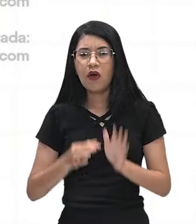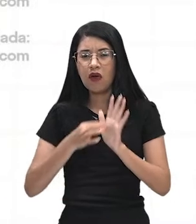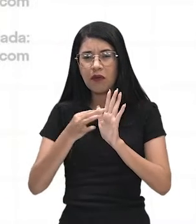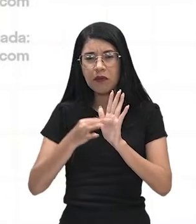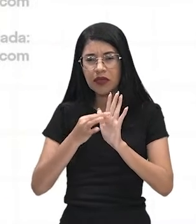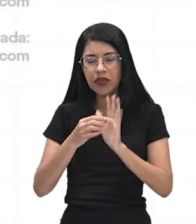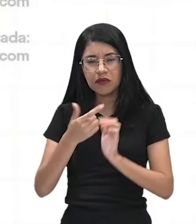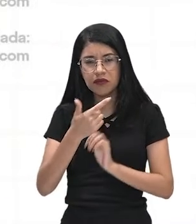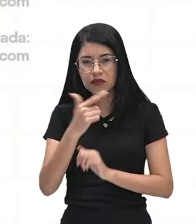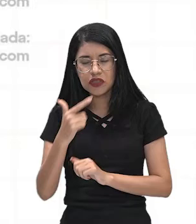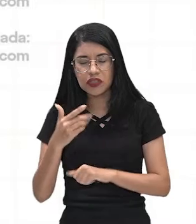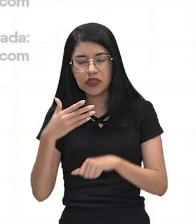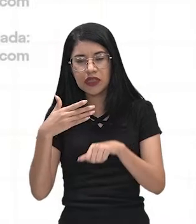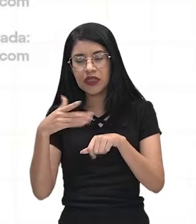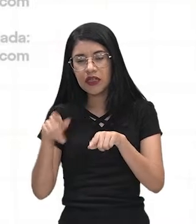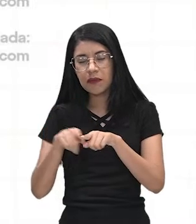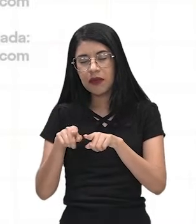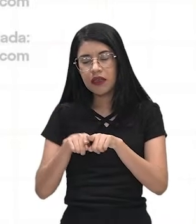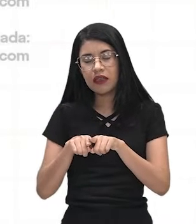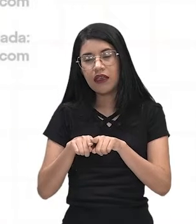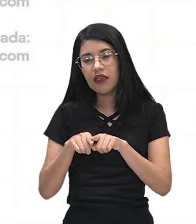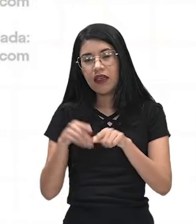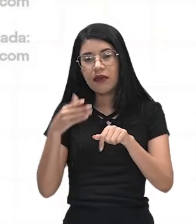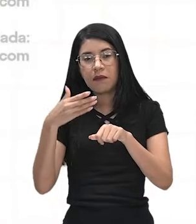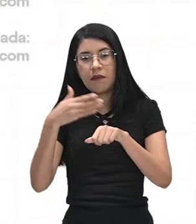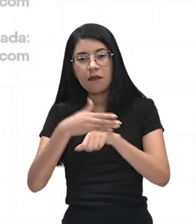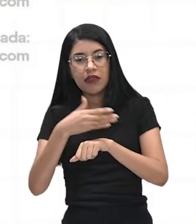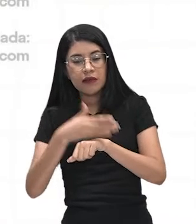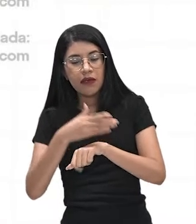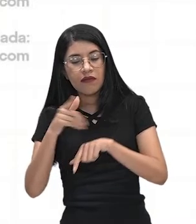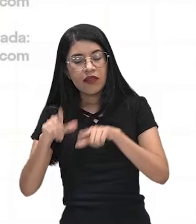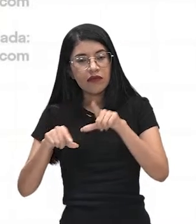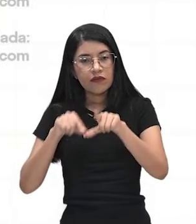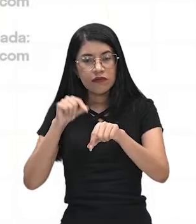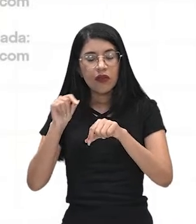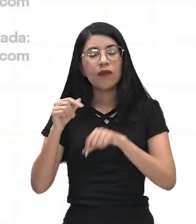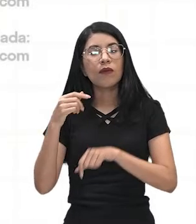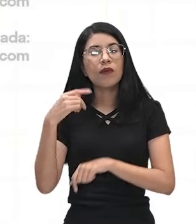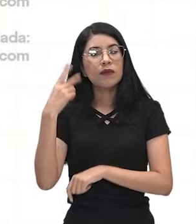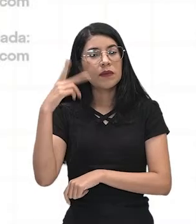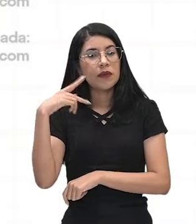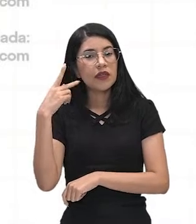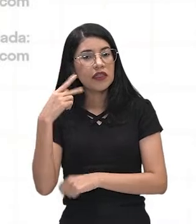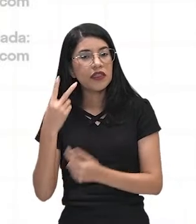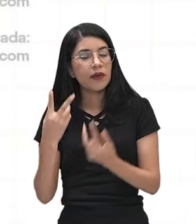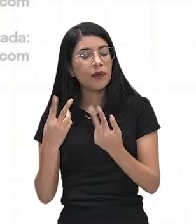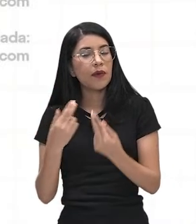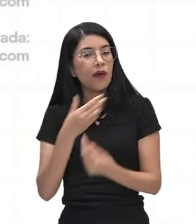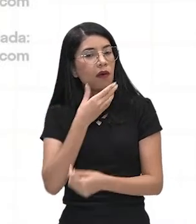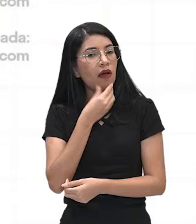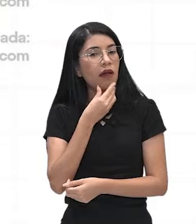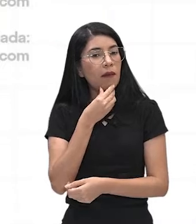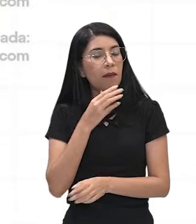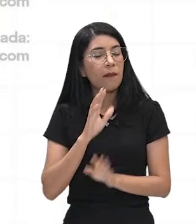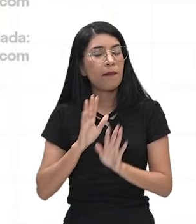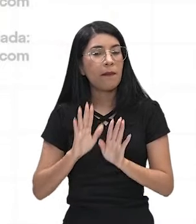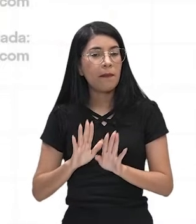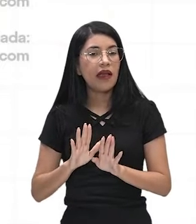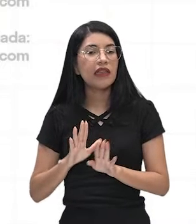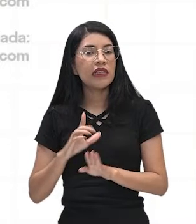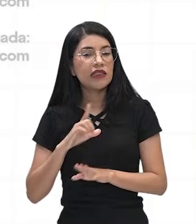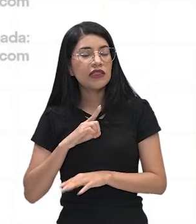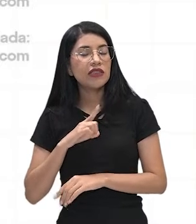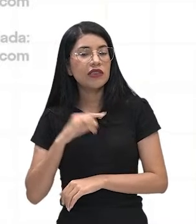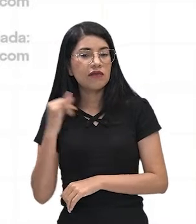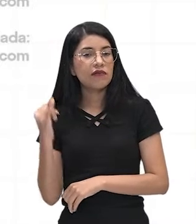ou participem das decisões políticas como os homens, mas elas vão ser muito